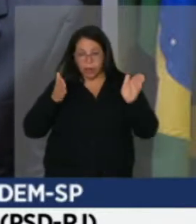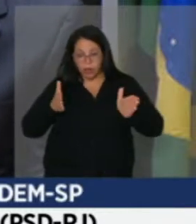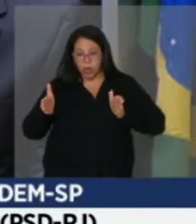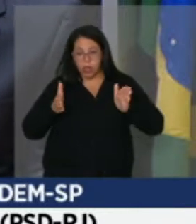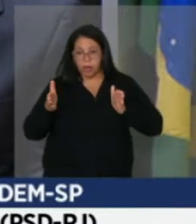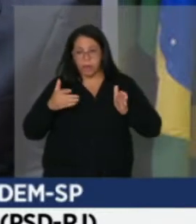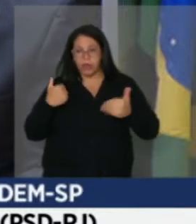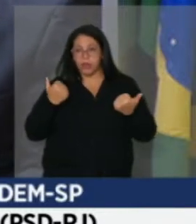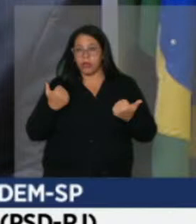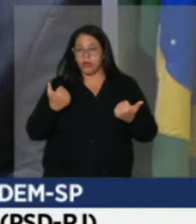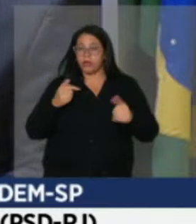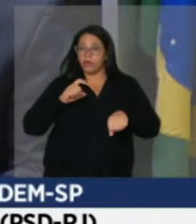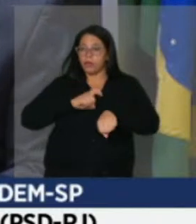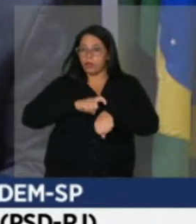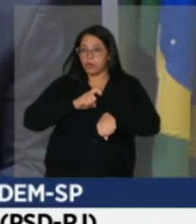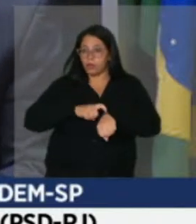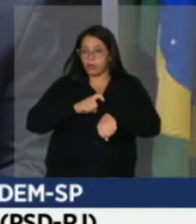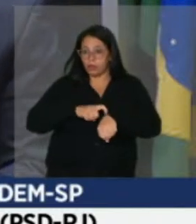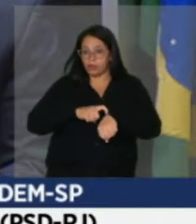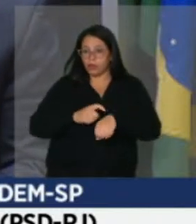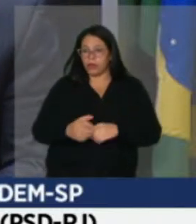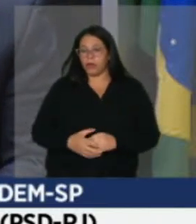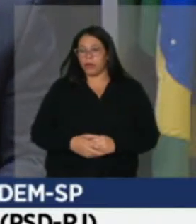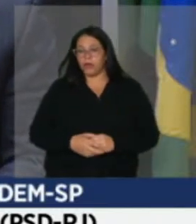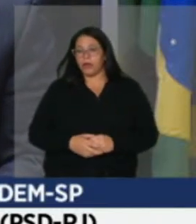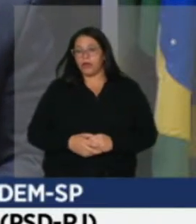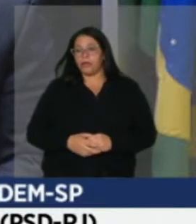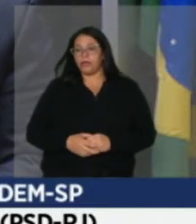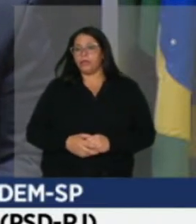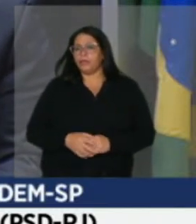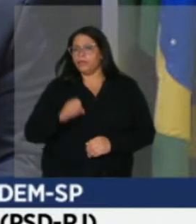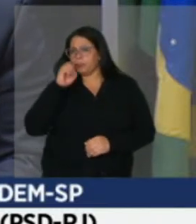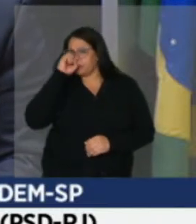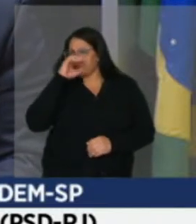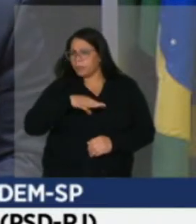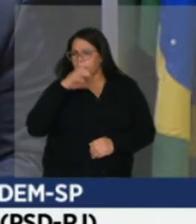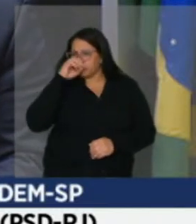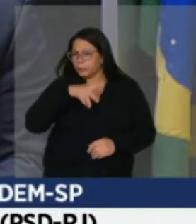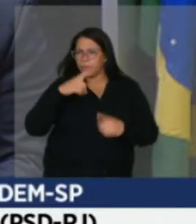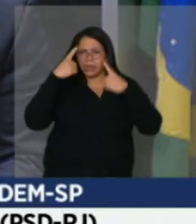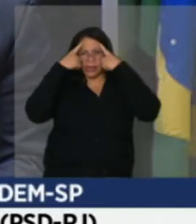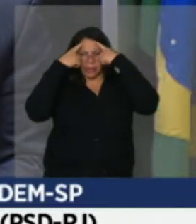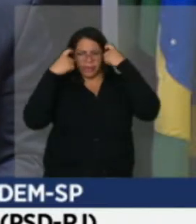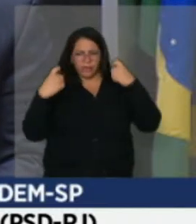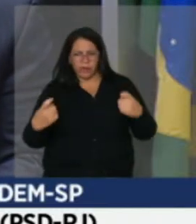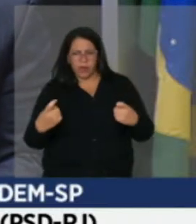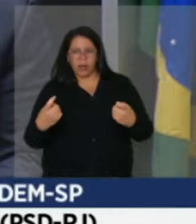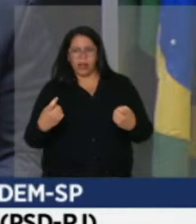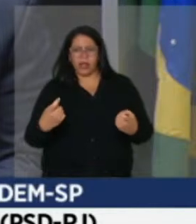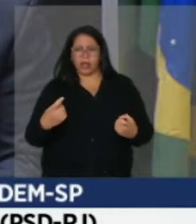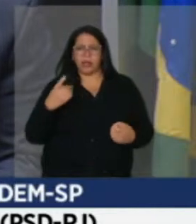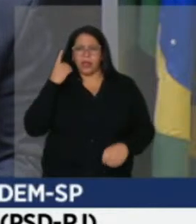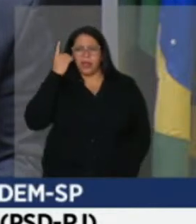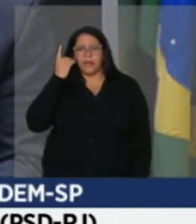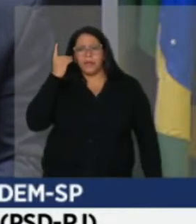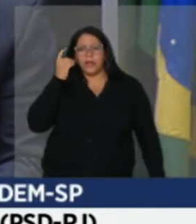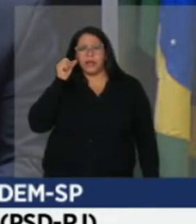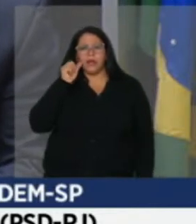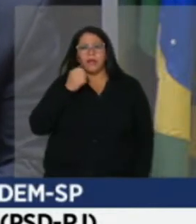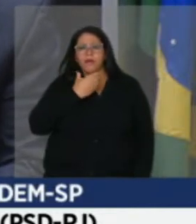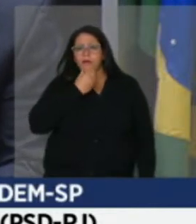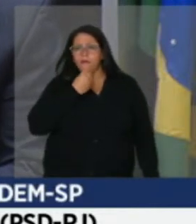Da brutalidade desse caso, deputados e deputadas,